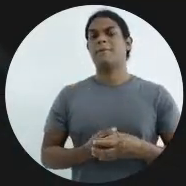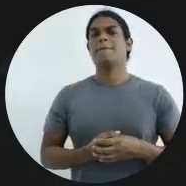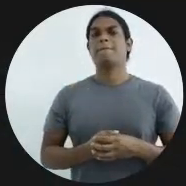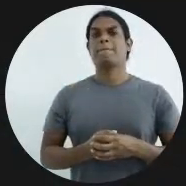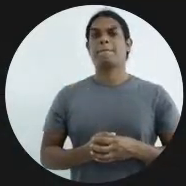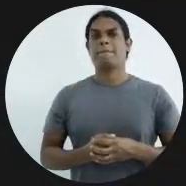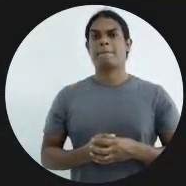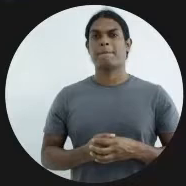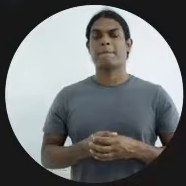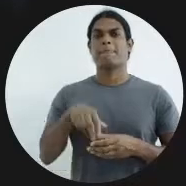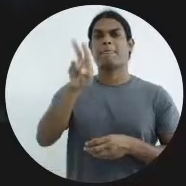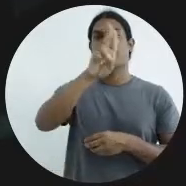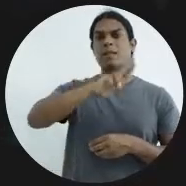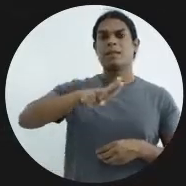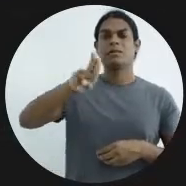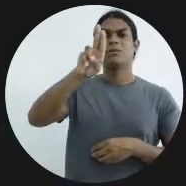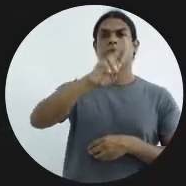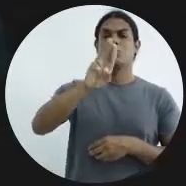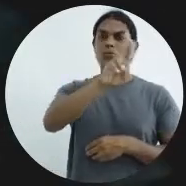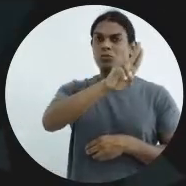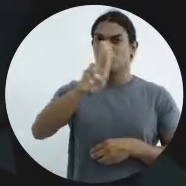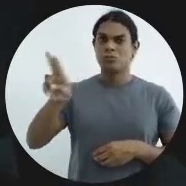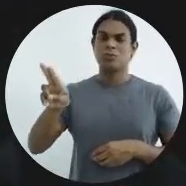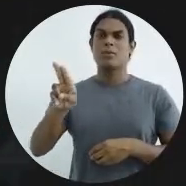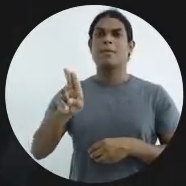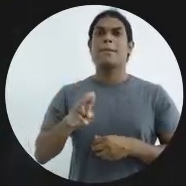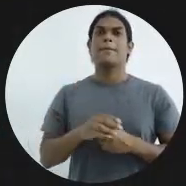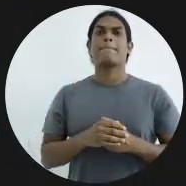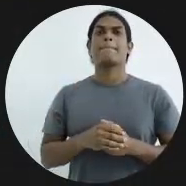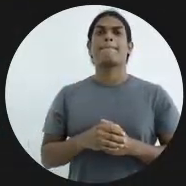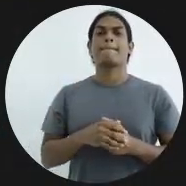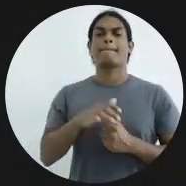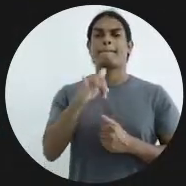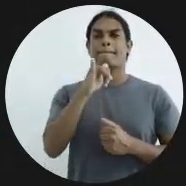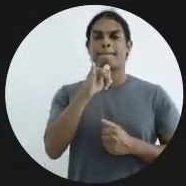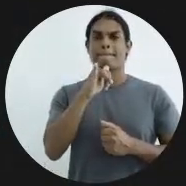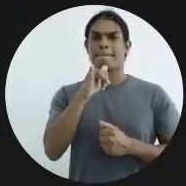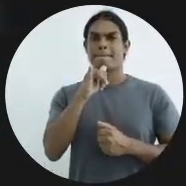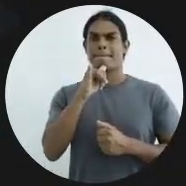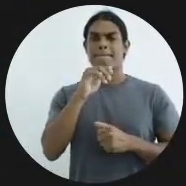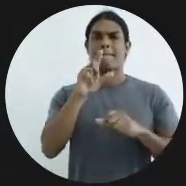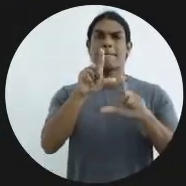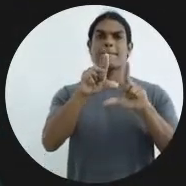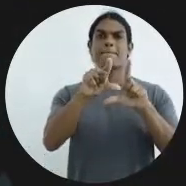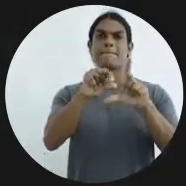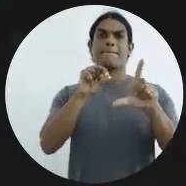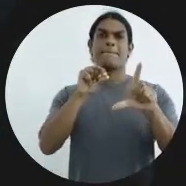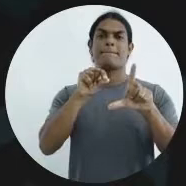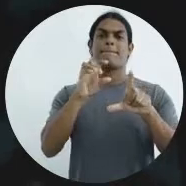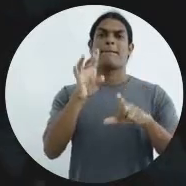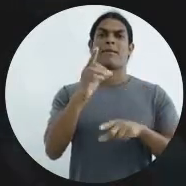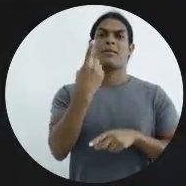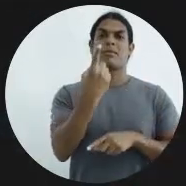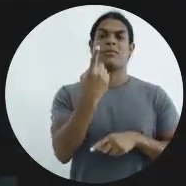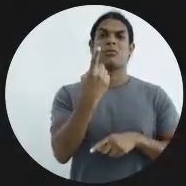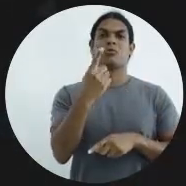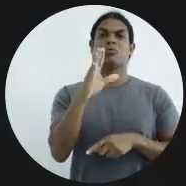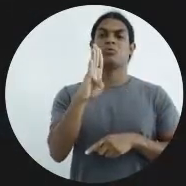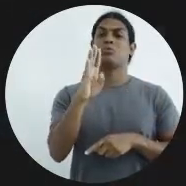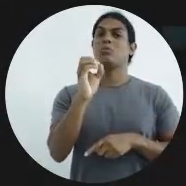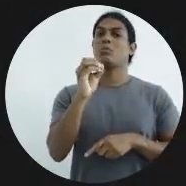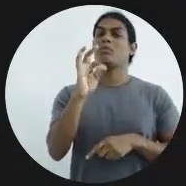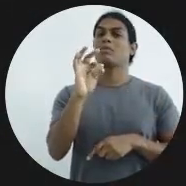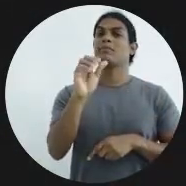cifrão, utilizando o nome dela. Então, no nosso exemplo, a gente está selecionando um botão, button, é a tag